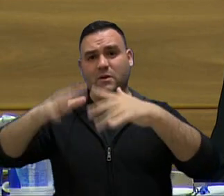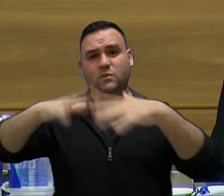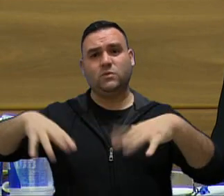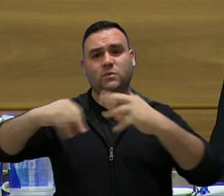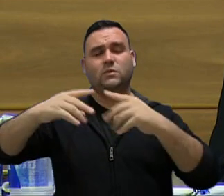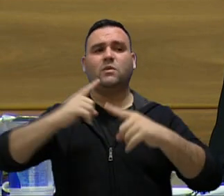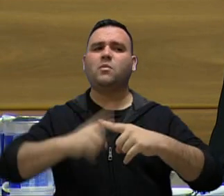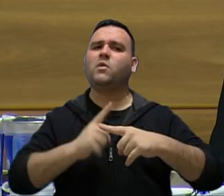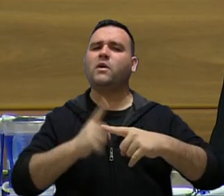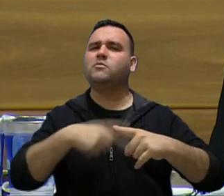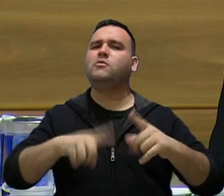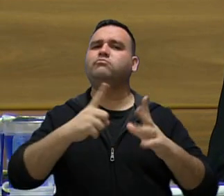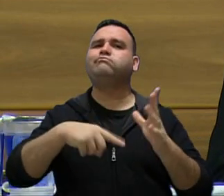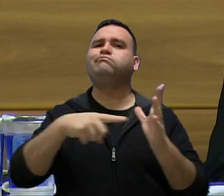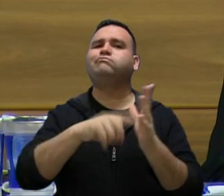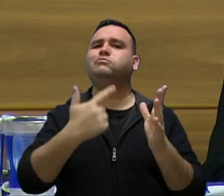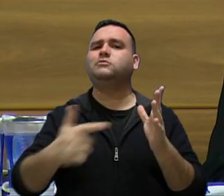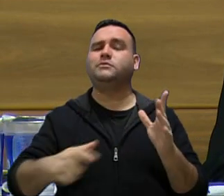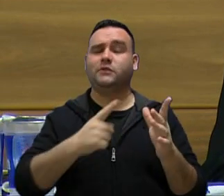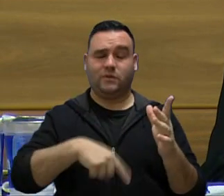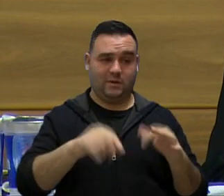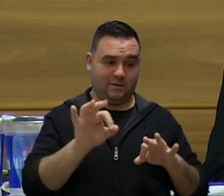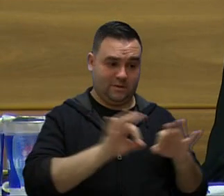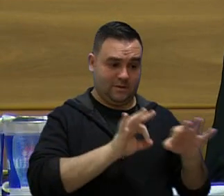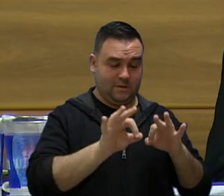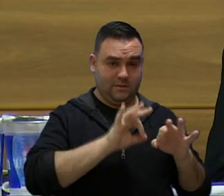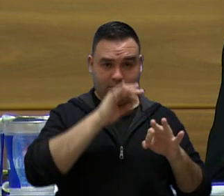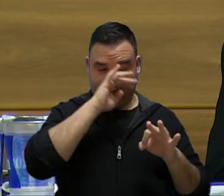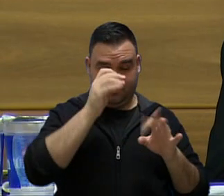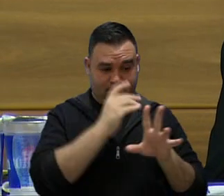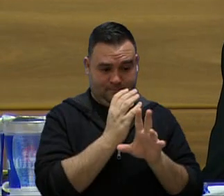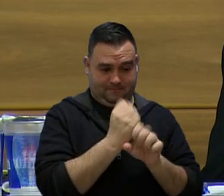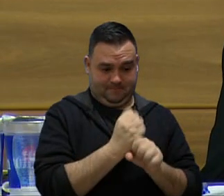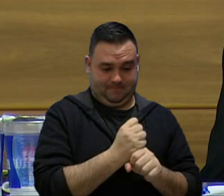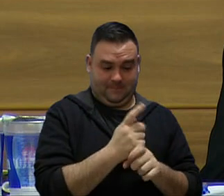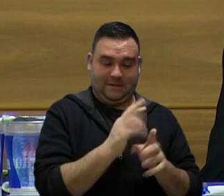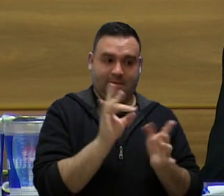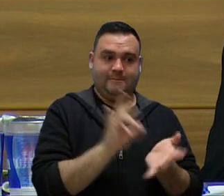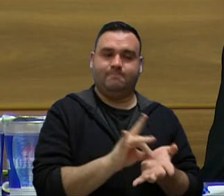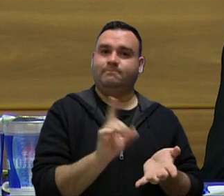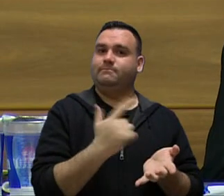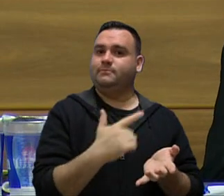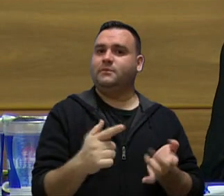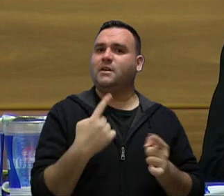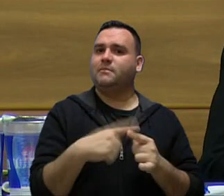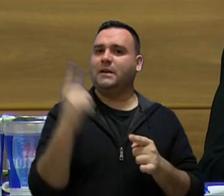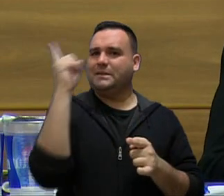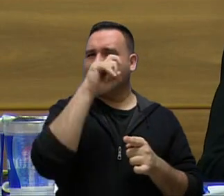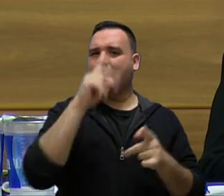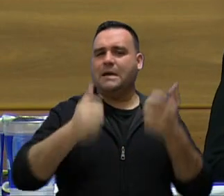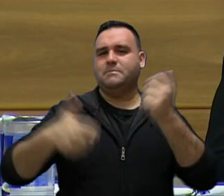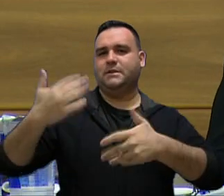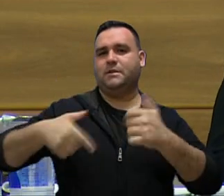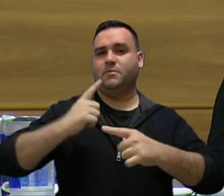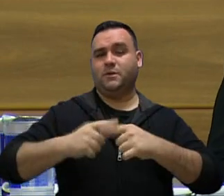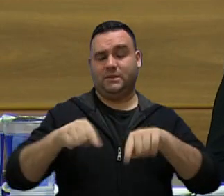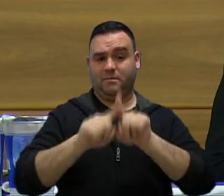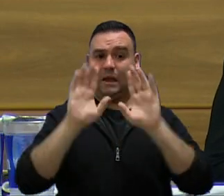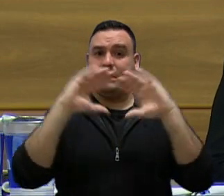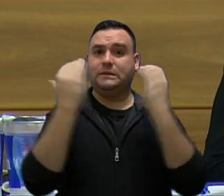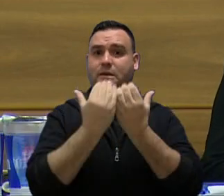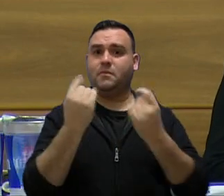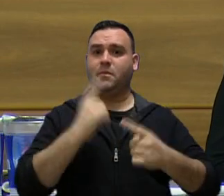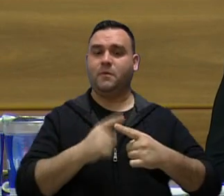próprio tribunal de contas porque nós não é fizemos um orçamento não realista é complicado inclusive para o